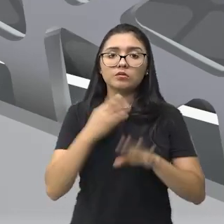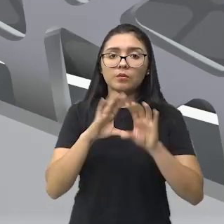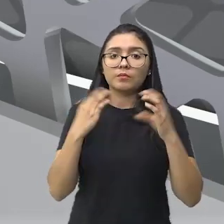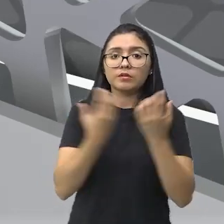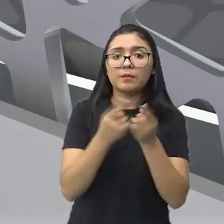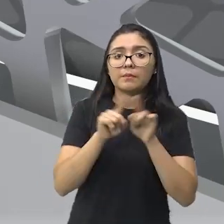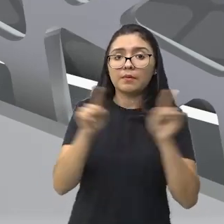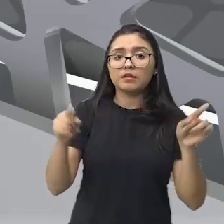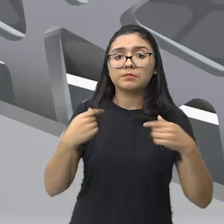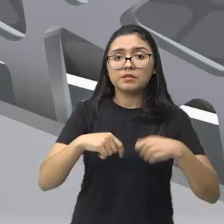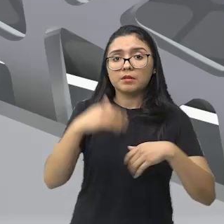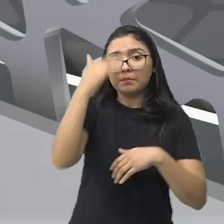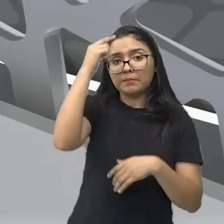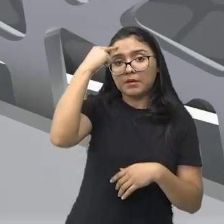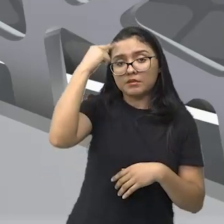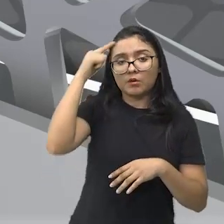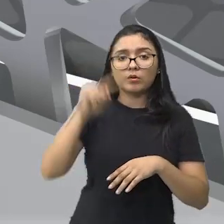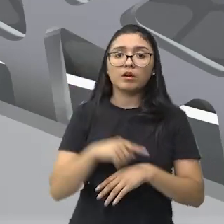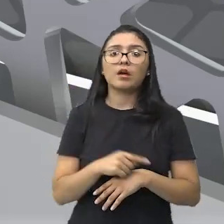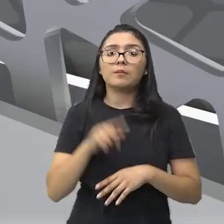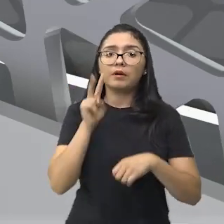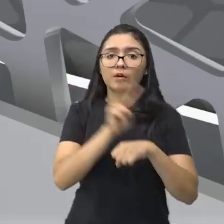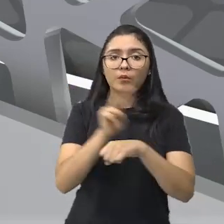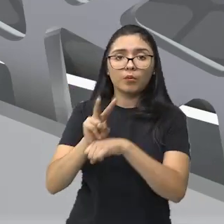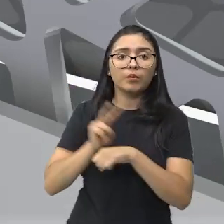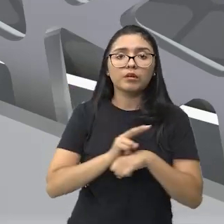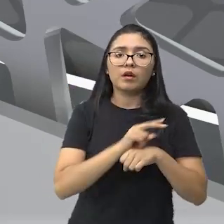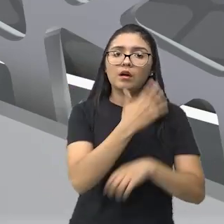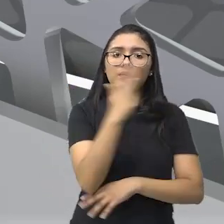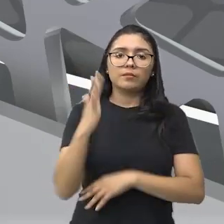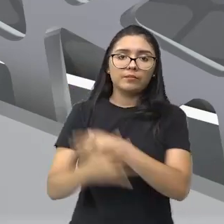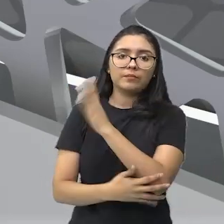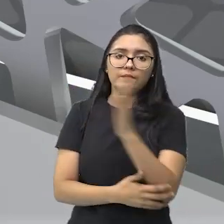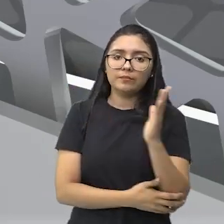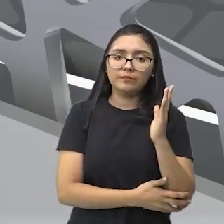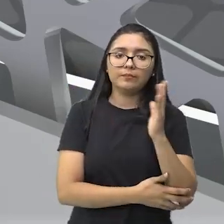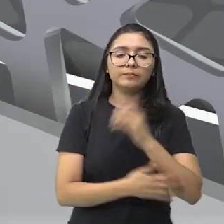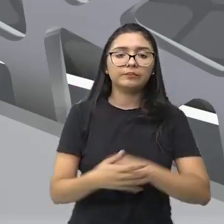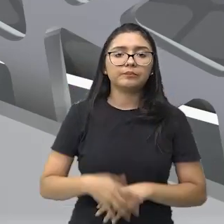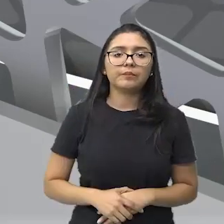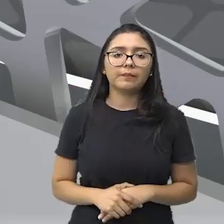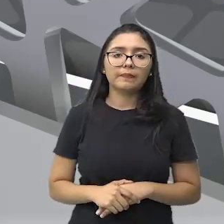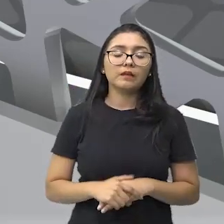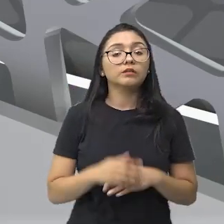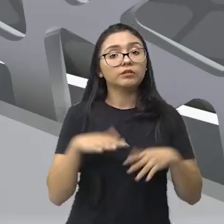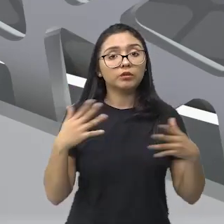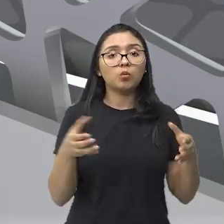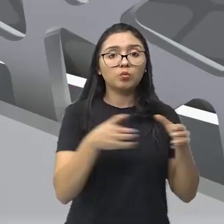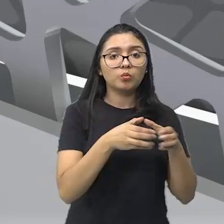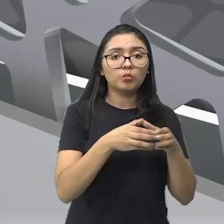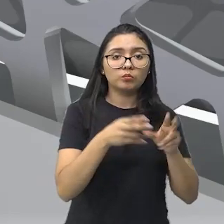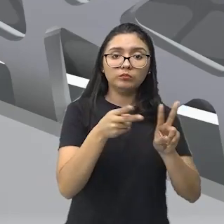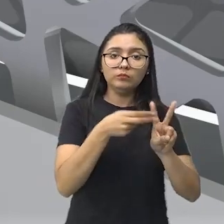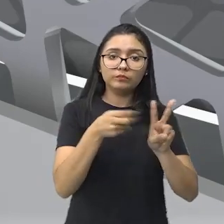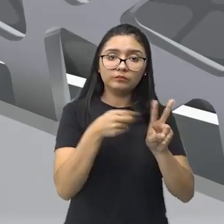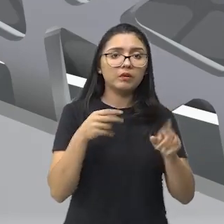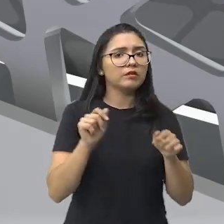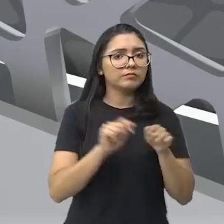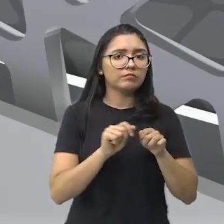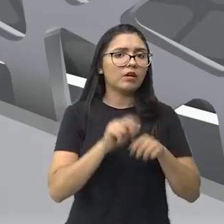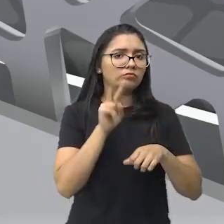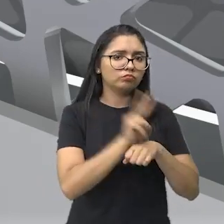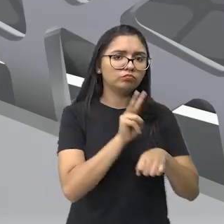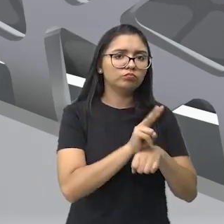temos também que pensar algo sustentável, algo que não agrida tanto o meio ambiente. E os nossos irmãos indígenas, eles fazem